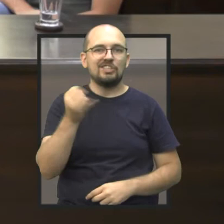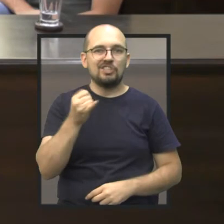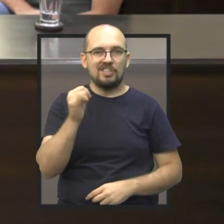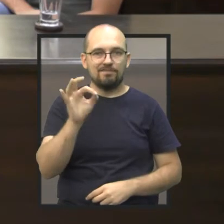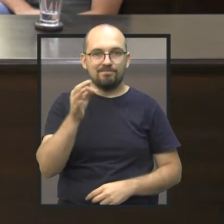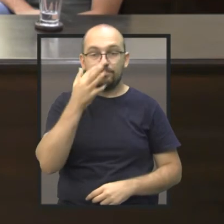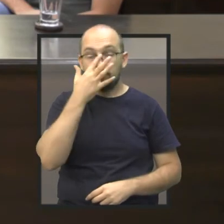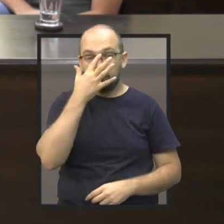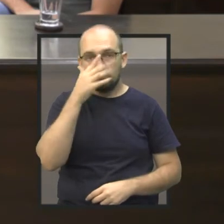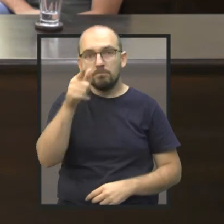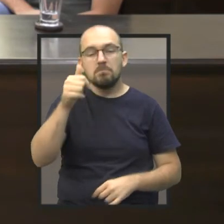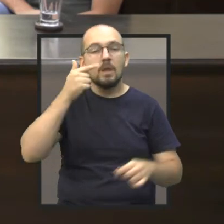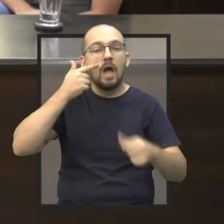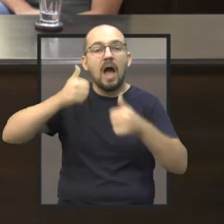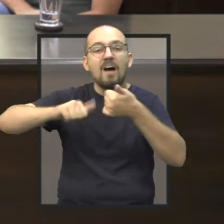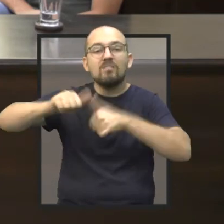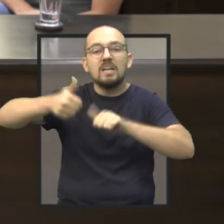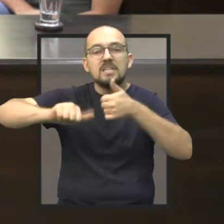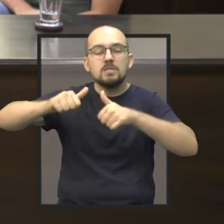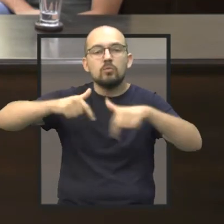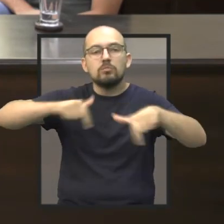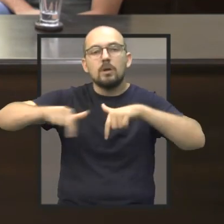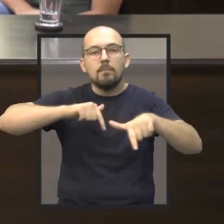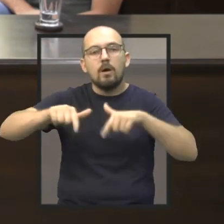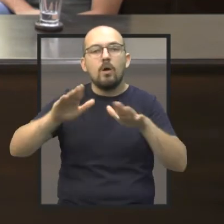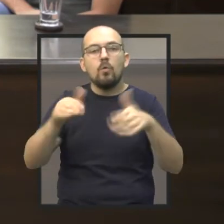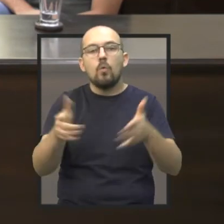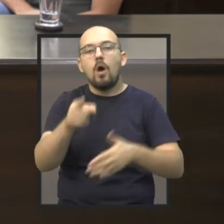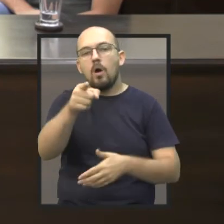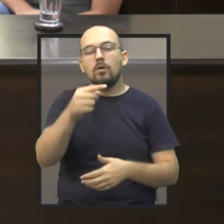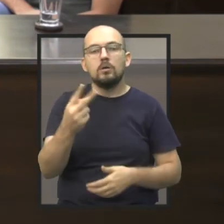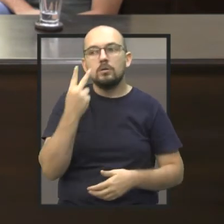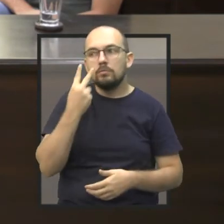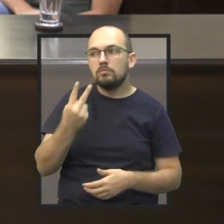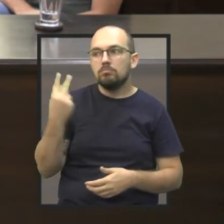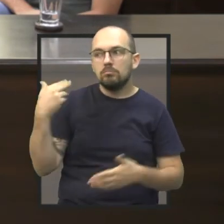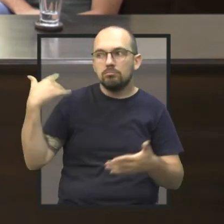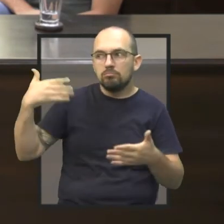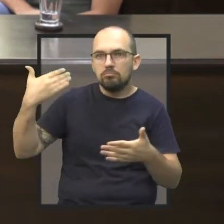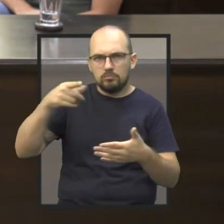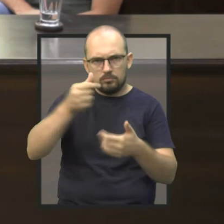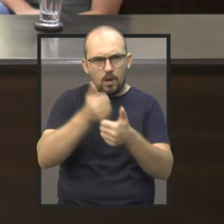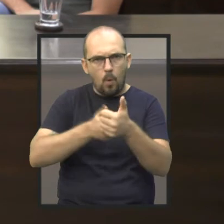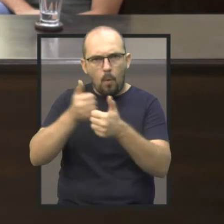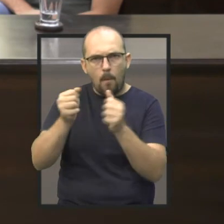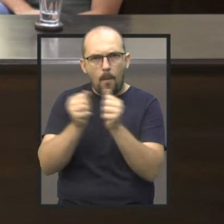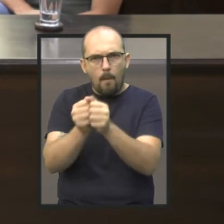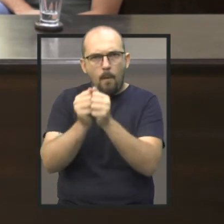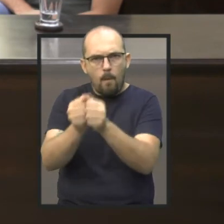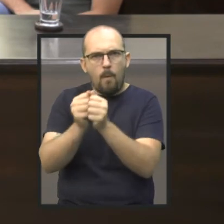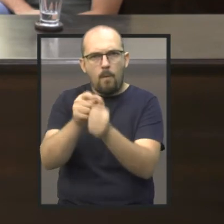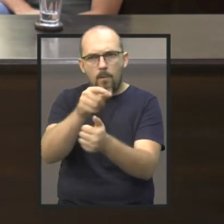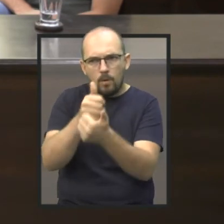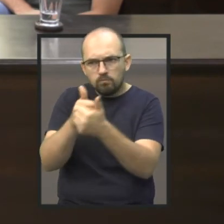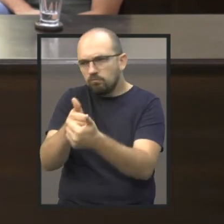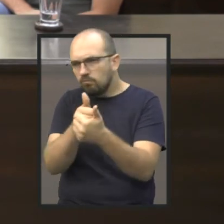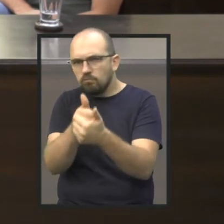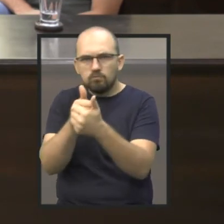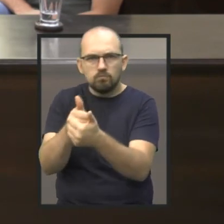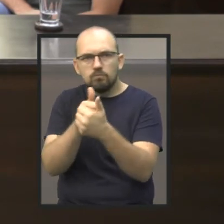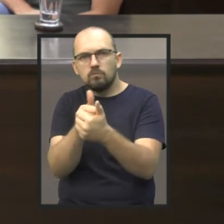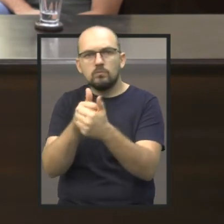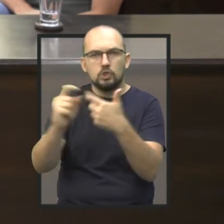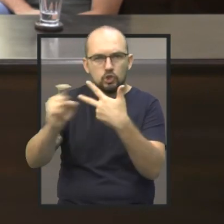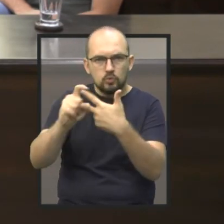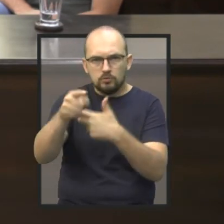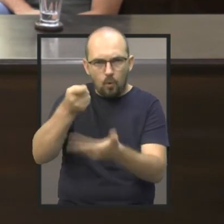de janeiro. Qual que é a avaliação que o senhor faz do trabalho que está sendo realizado? O senhor vem acompanhando de perto, o